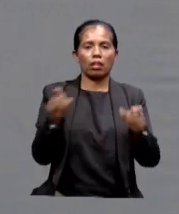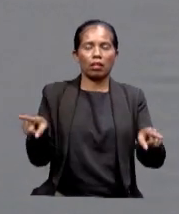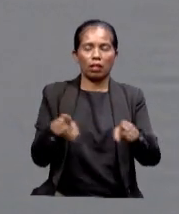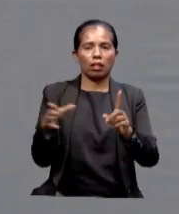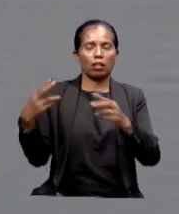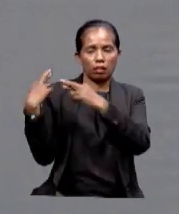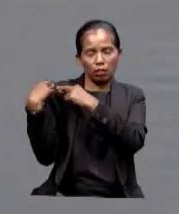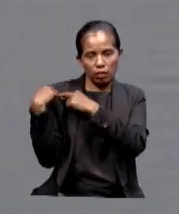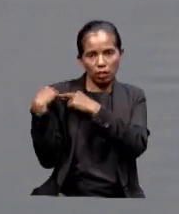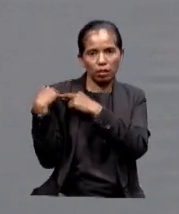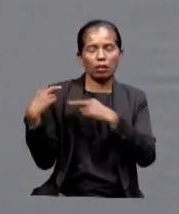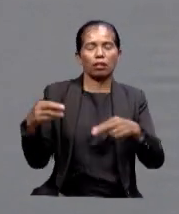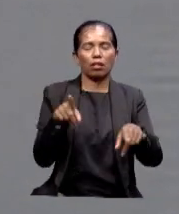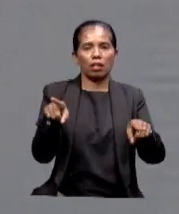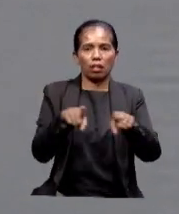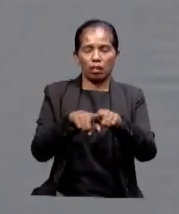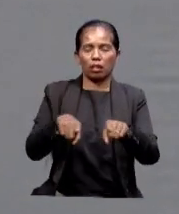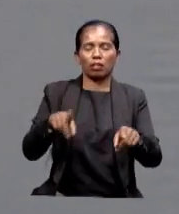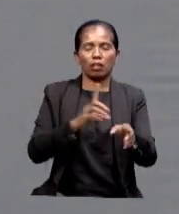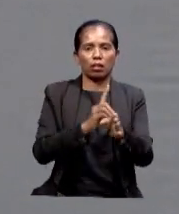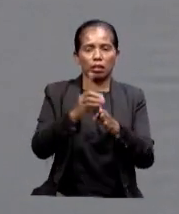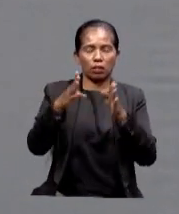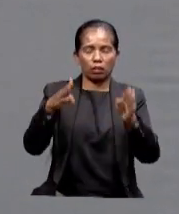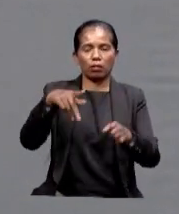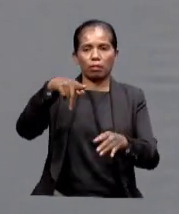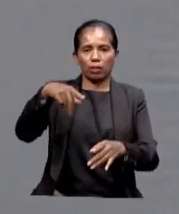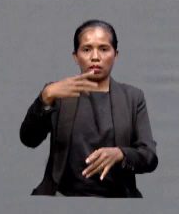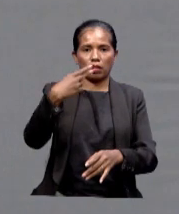irané, nudar provedor de direitos humanos e justiça.